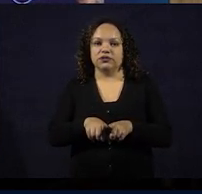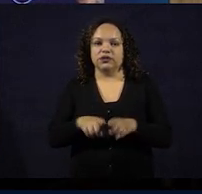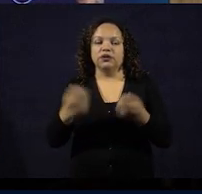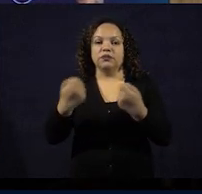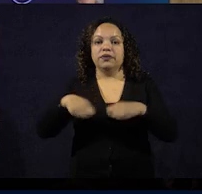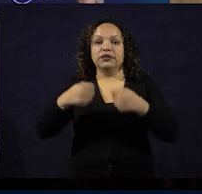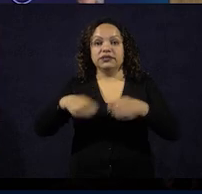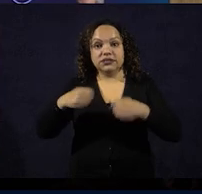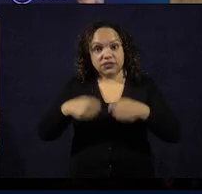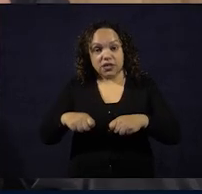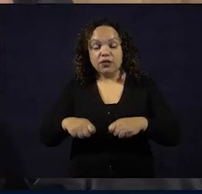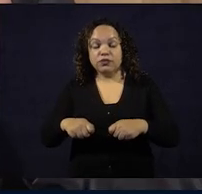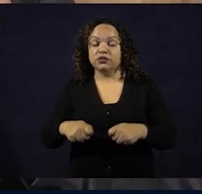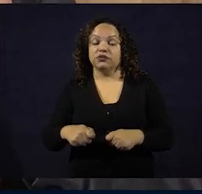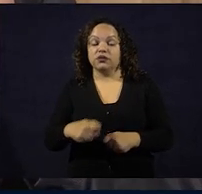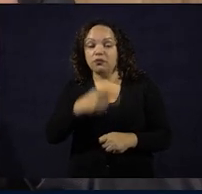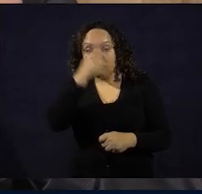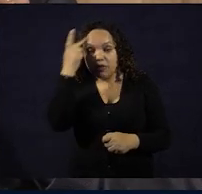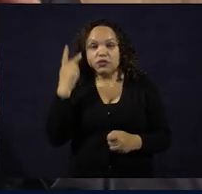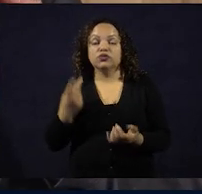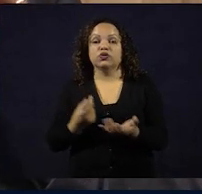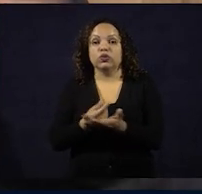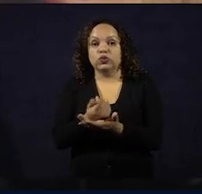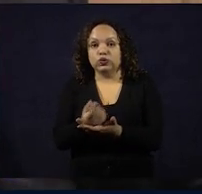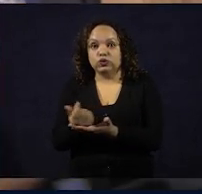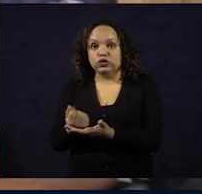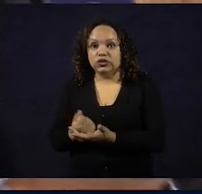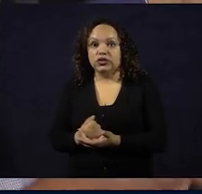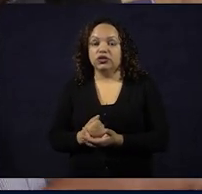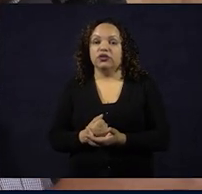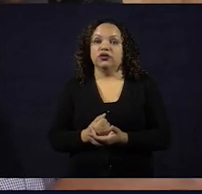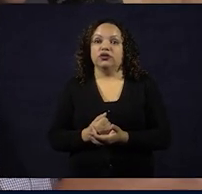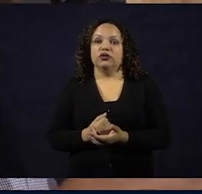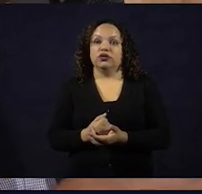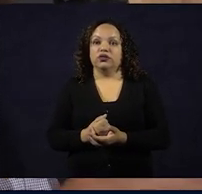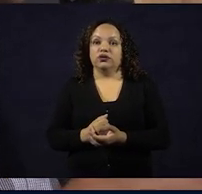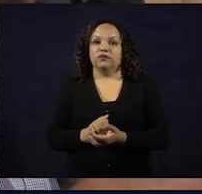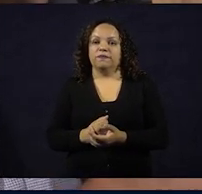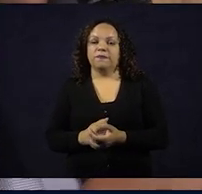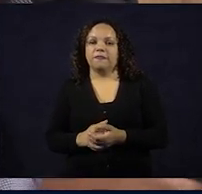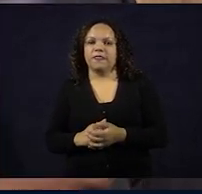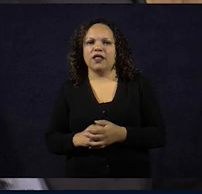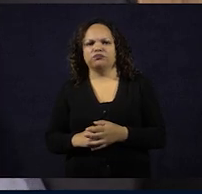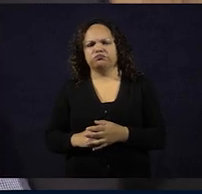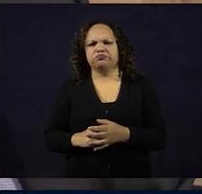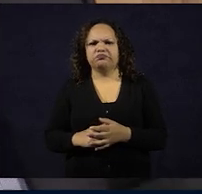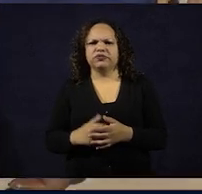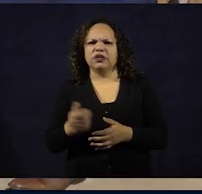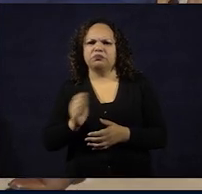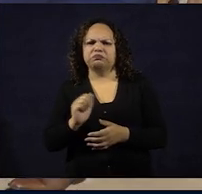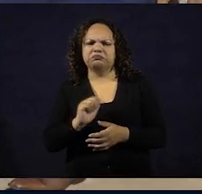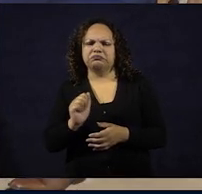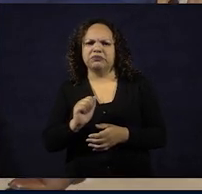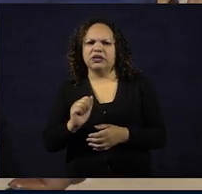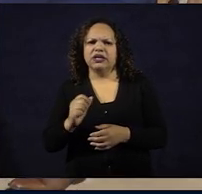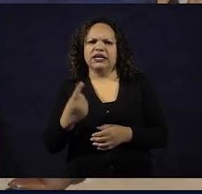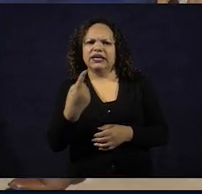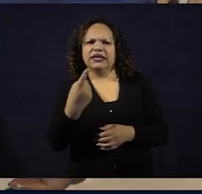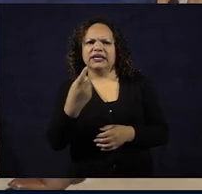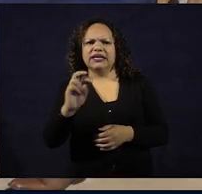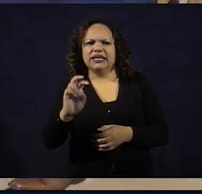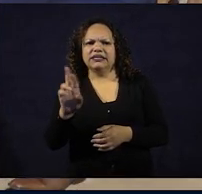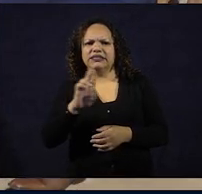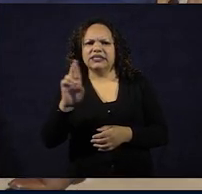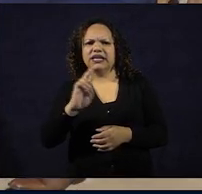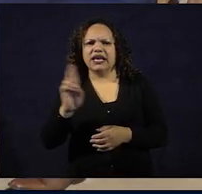precisa do Mercado de Capitais sabe é sei lá nossa ação r$ 15 é mais ou menos o que gira as ações